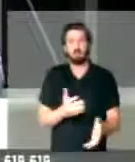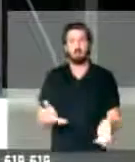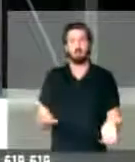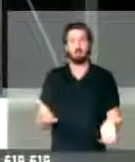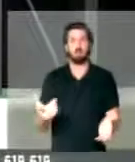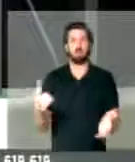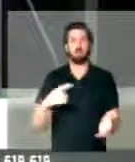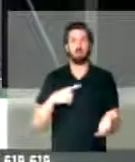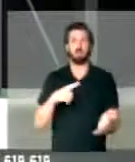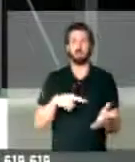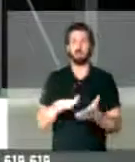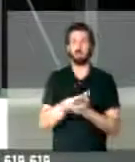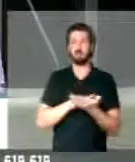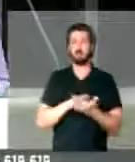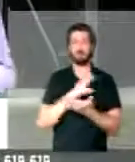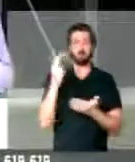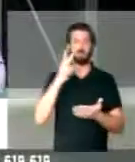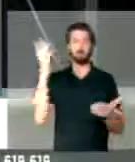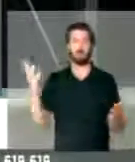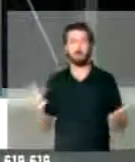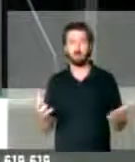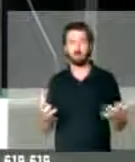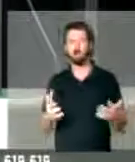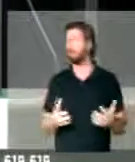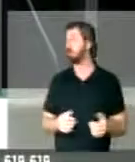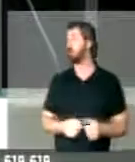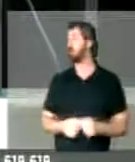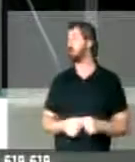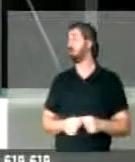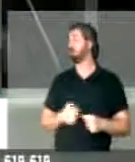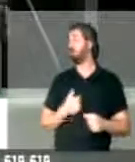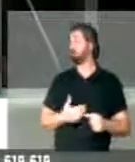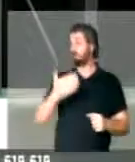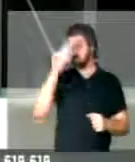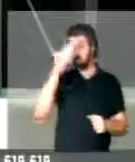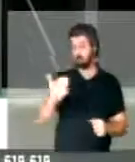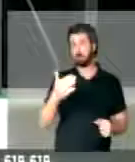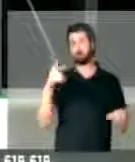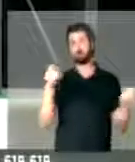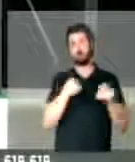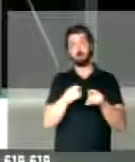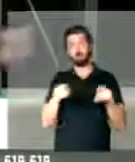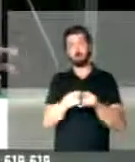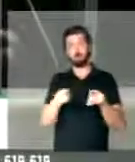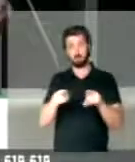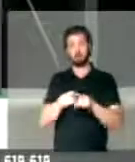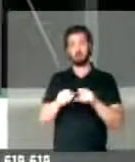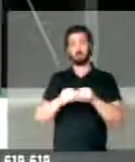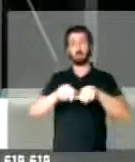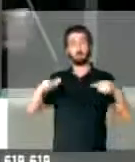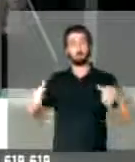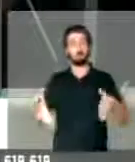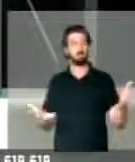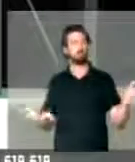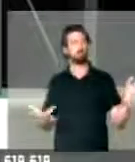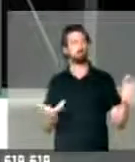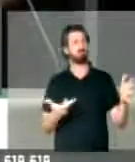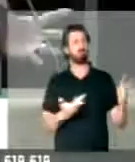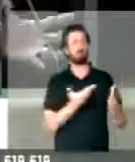está sem nenhum valor. Quero agradecer também esta mesa